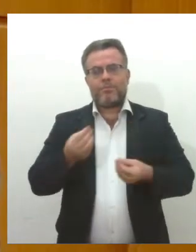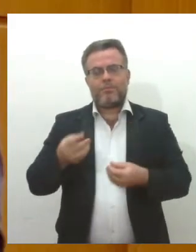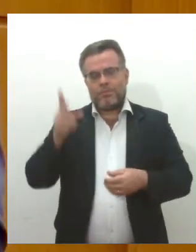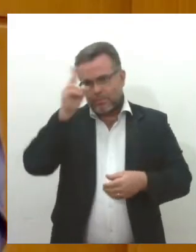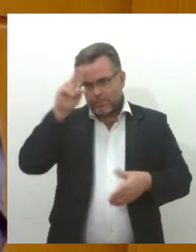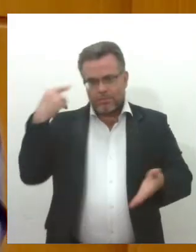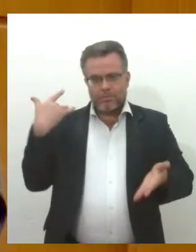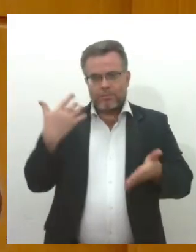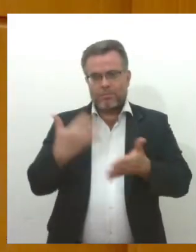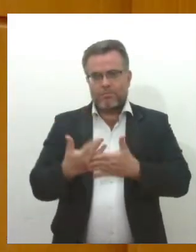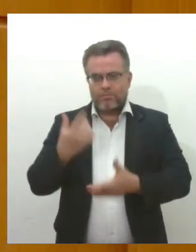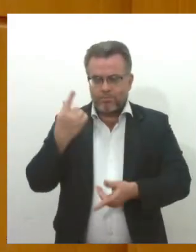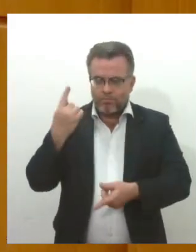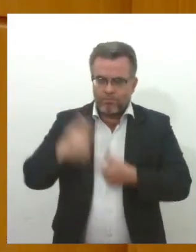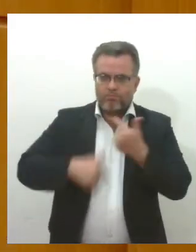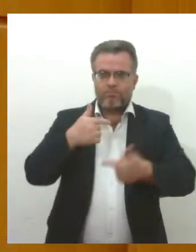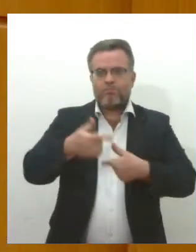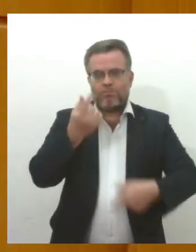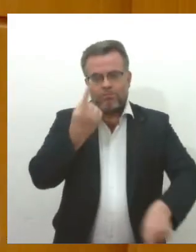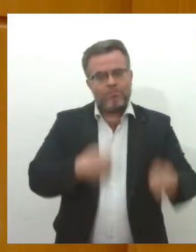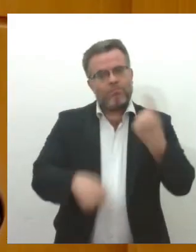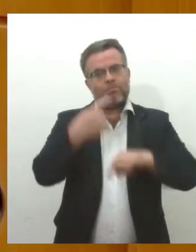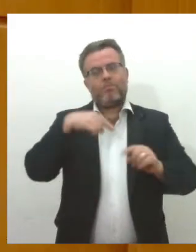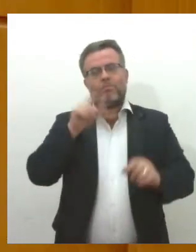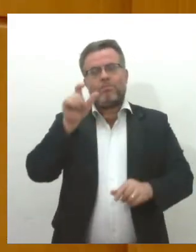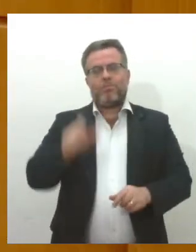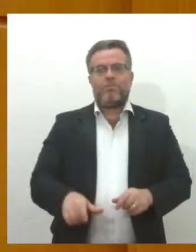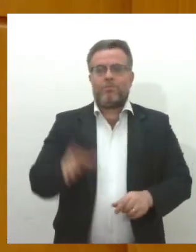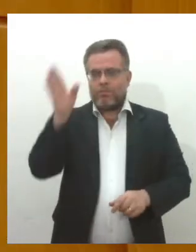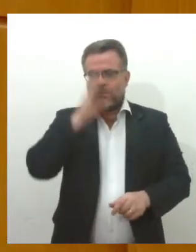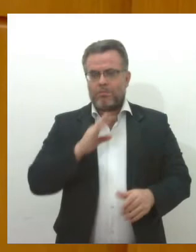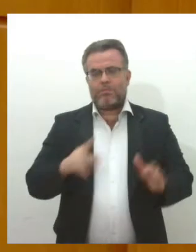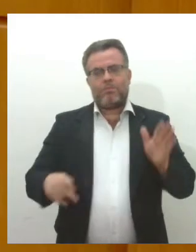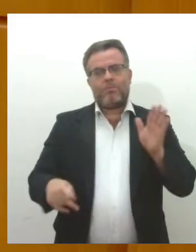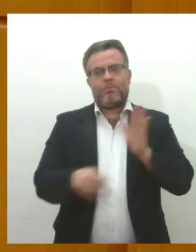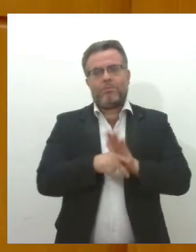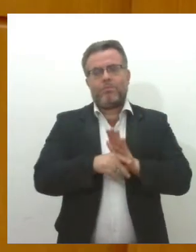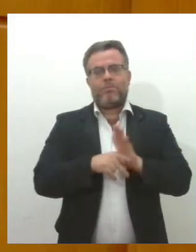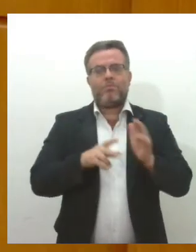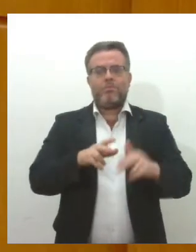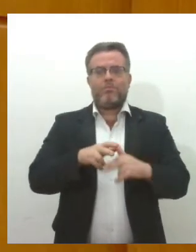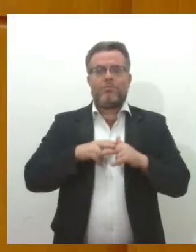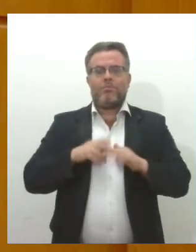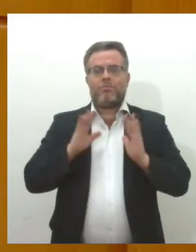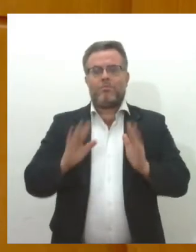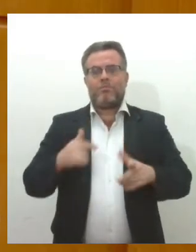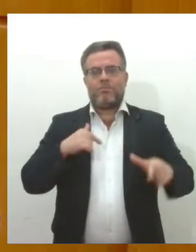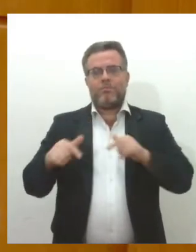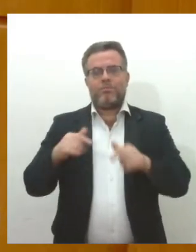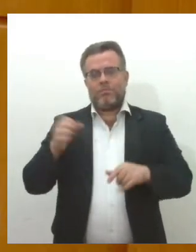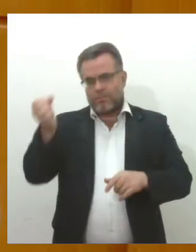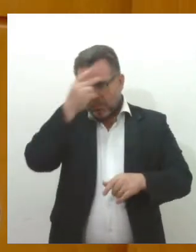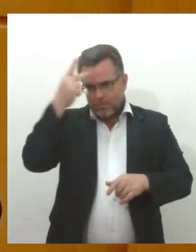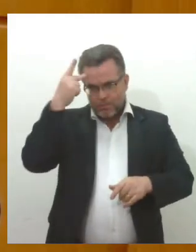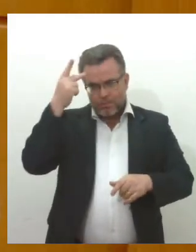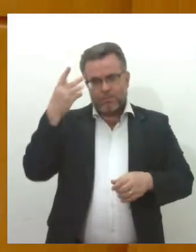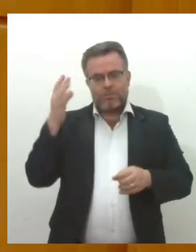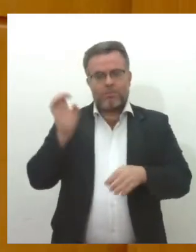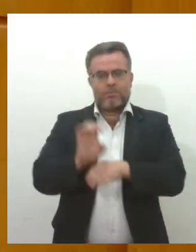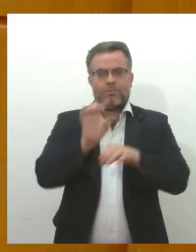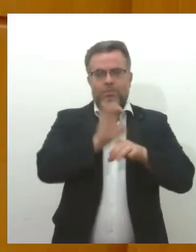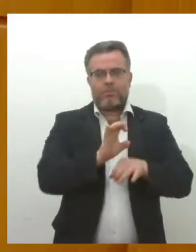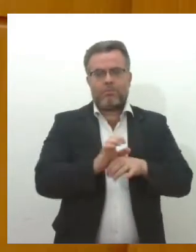luta de superação e praticamente elas não Brasileira de fato de direito já trabalhou em várias prefeituras aqui do nosso estado e também